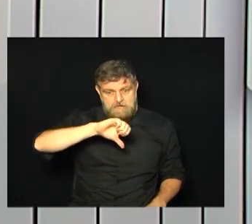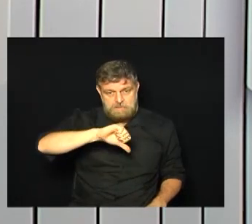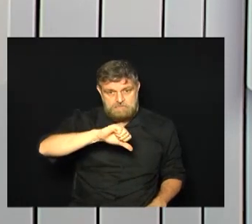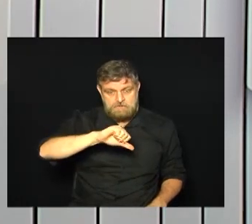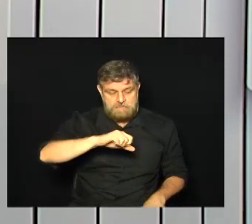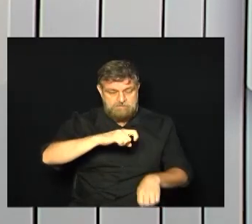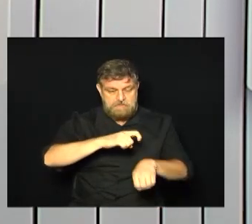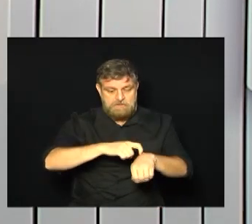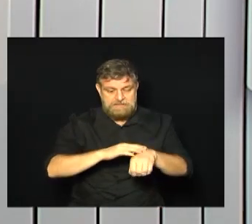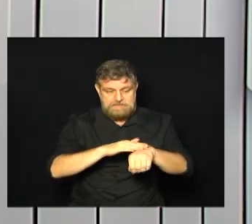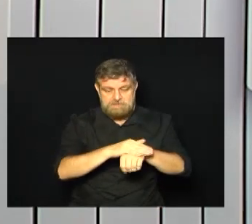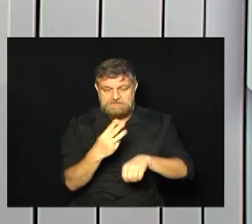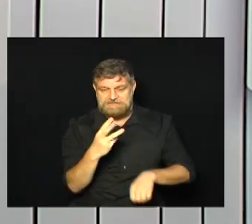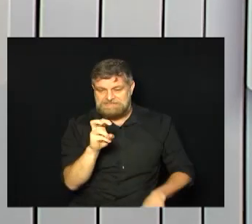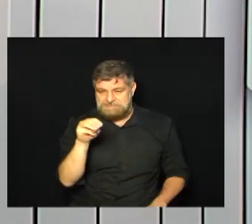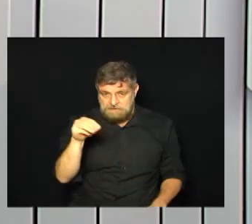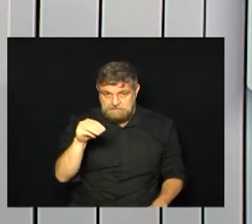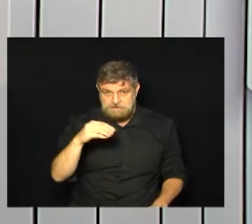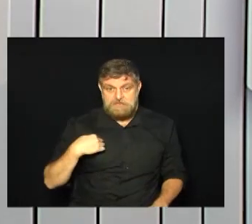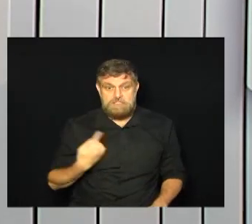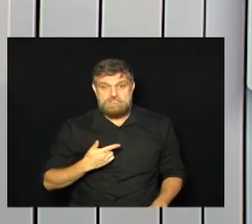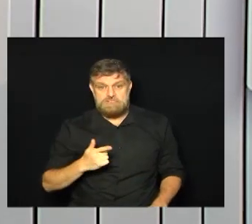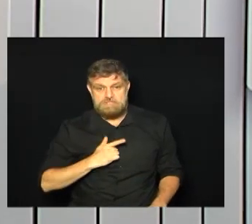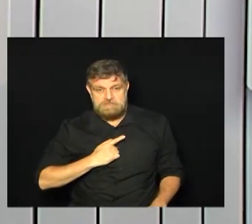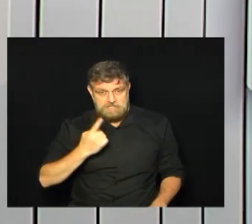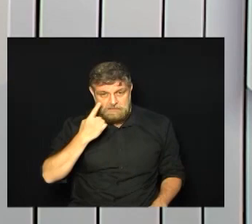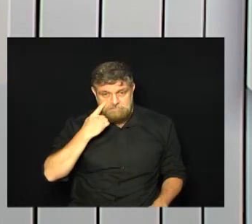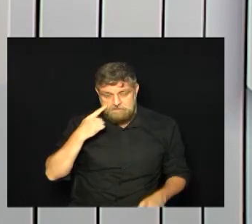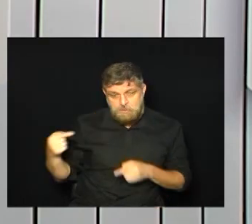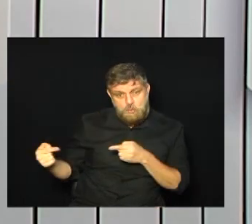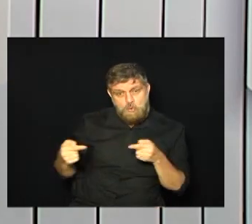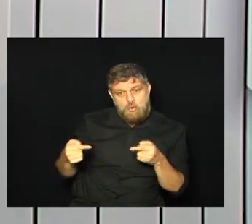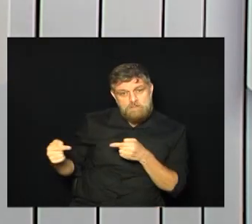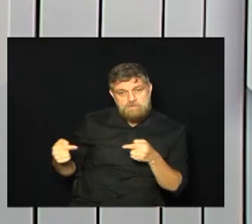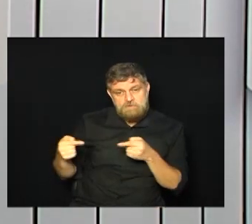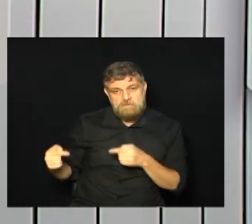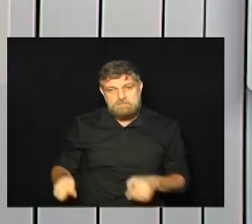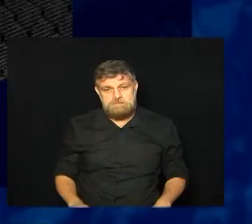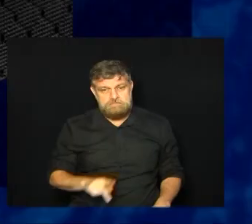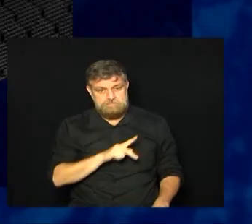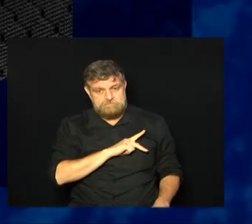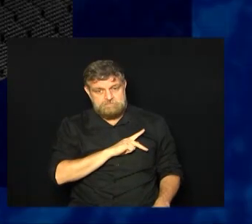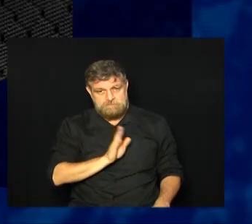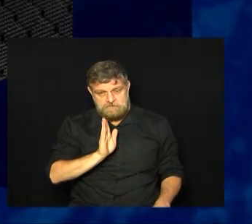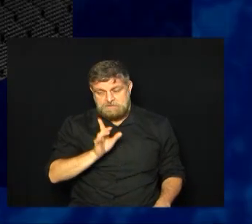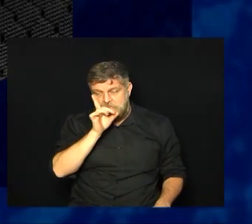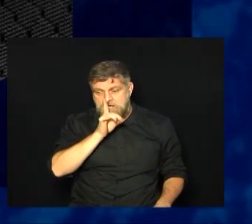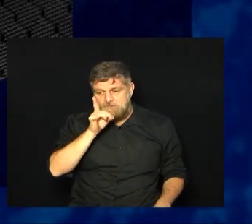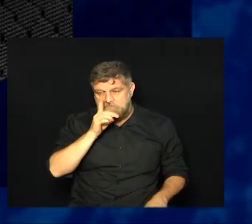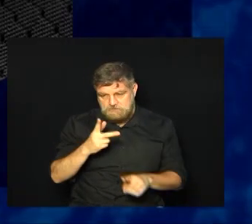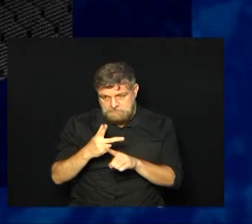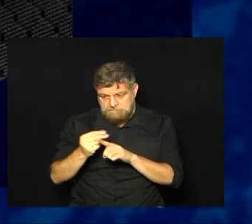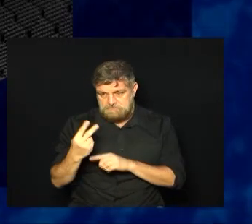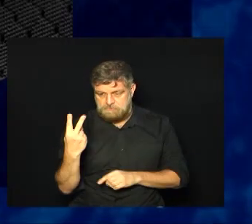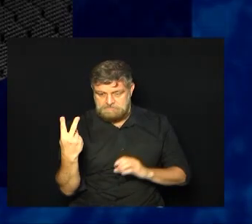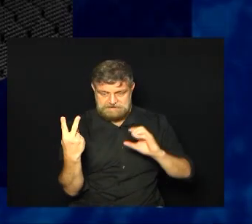9h35 da noite no Allianz Parque. A gente tem a arte aí sobre este confronto. O Verdão, que já jogou no domingo, venceu por